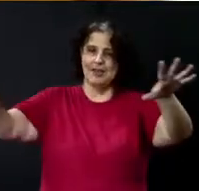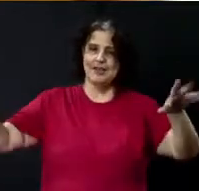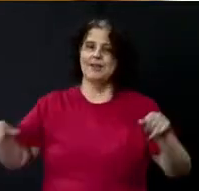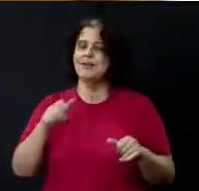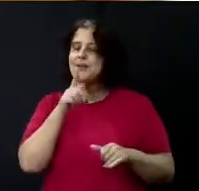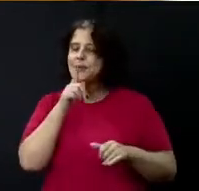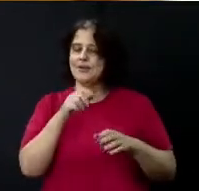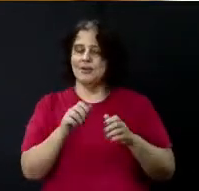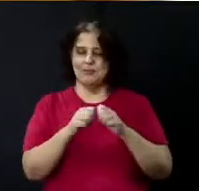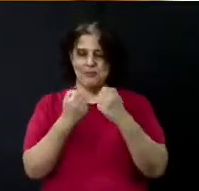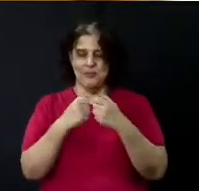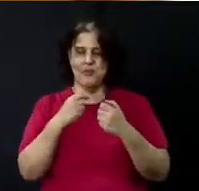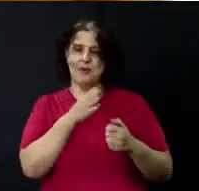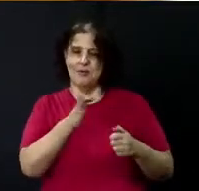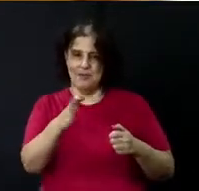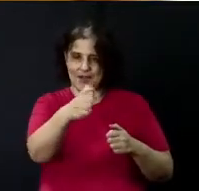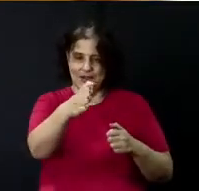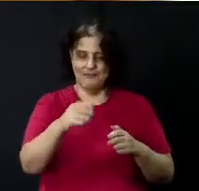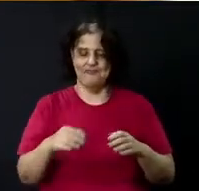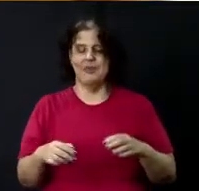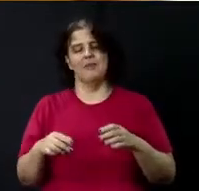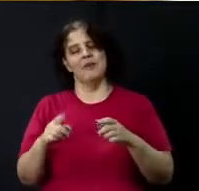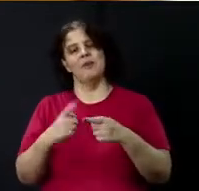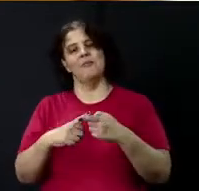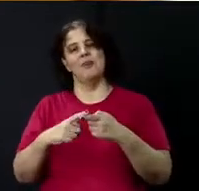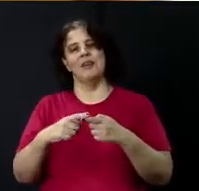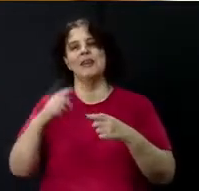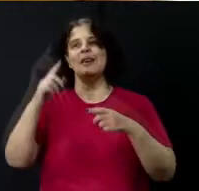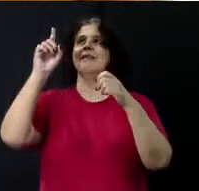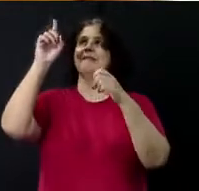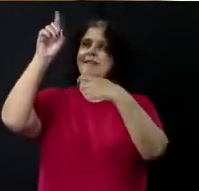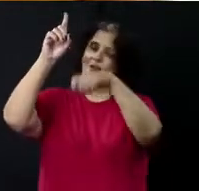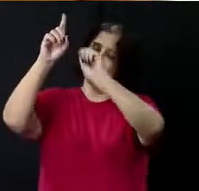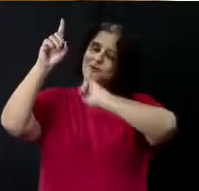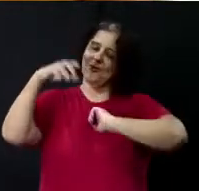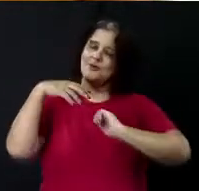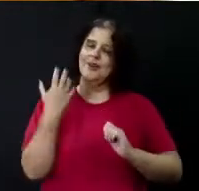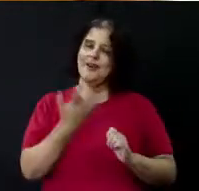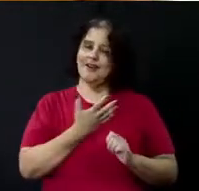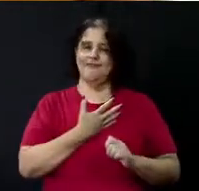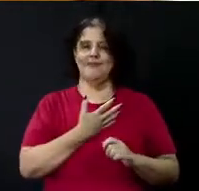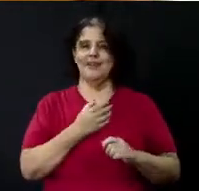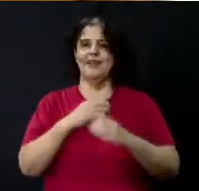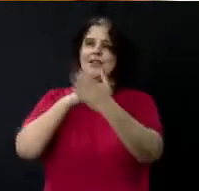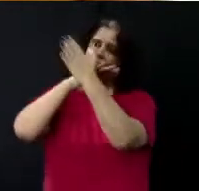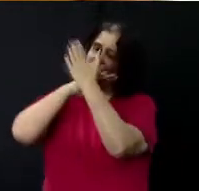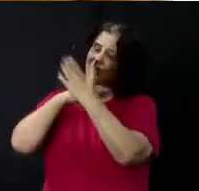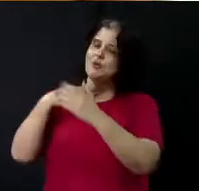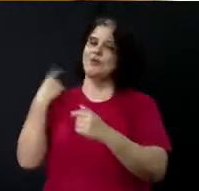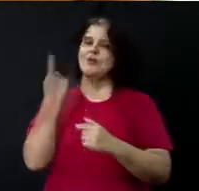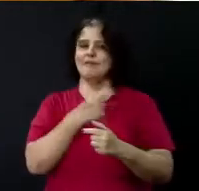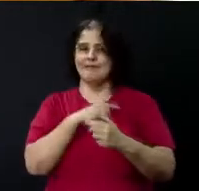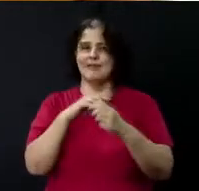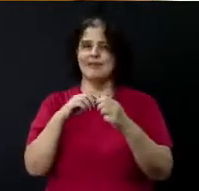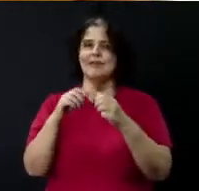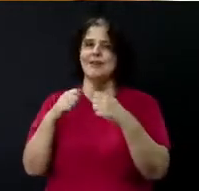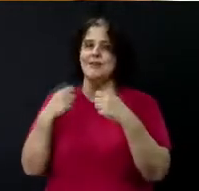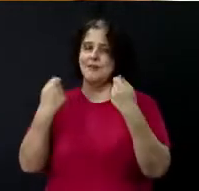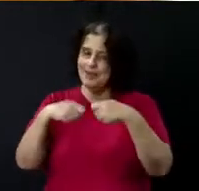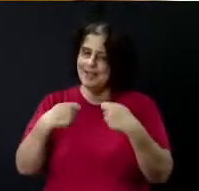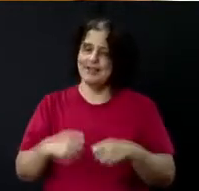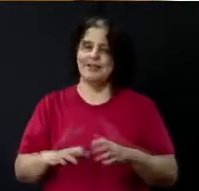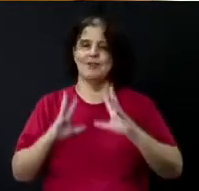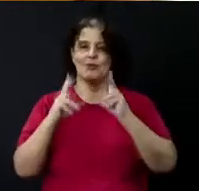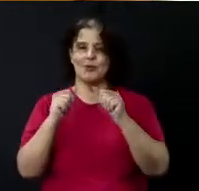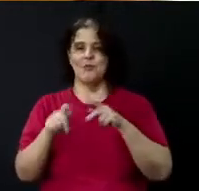Deus. Satisfação. O Senhor é o meu pastor, nada me falta, nada nem me faltará, é o meu